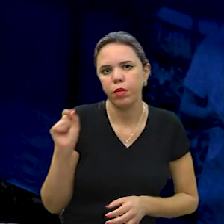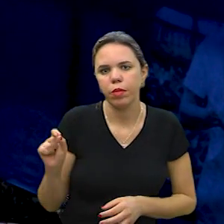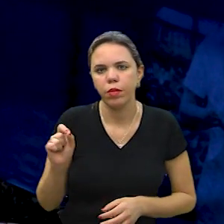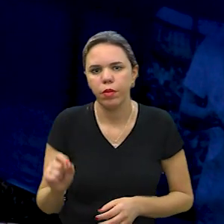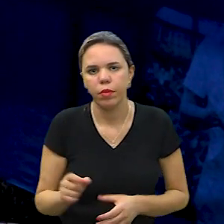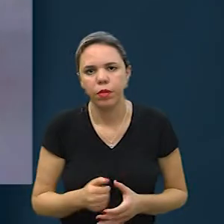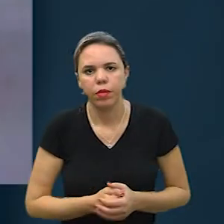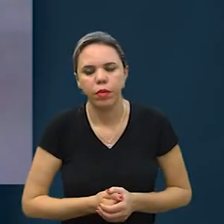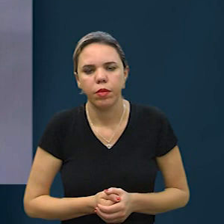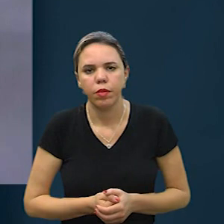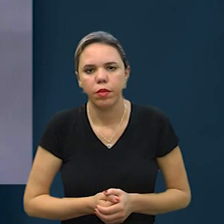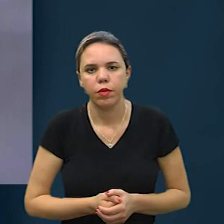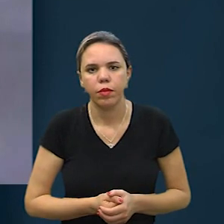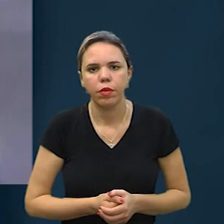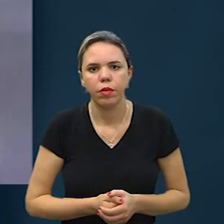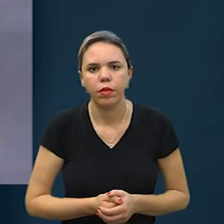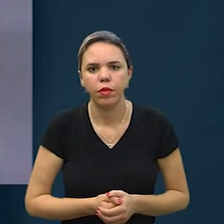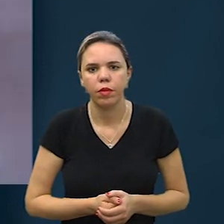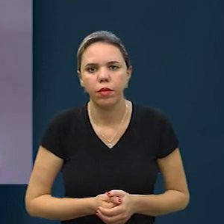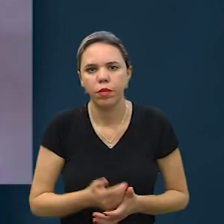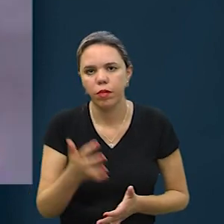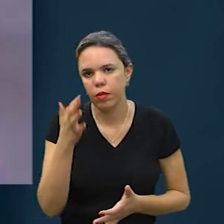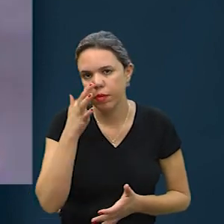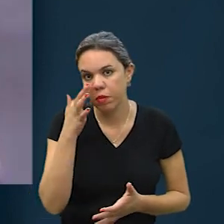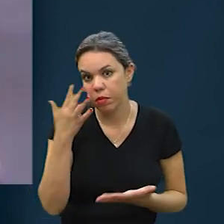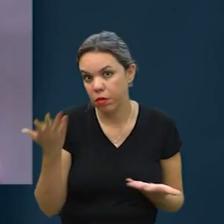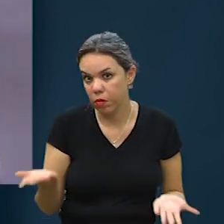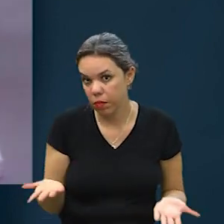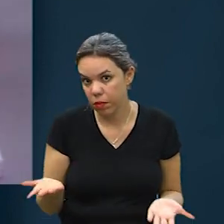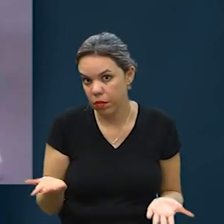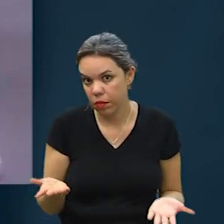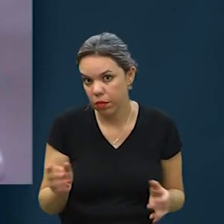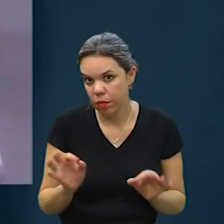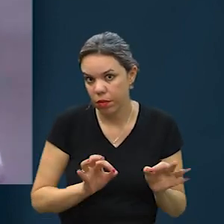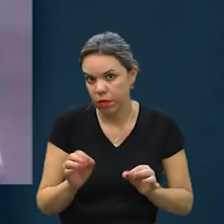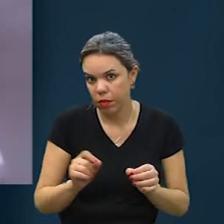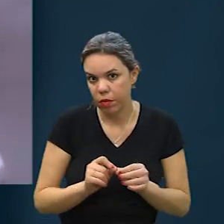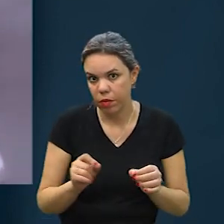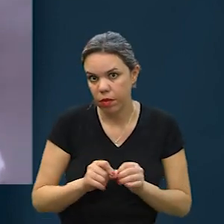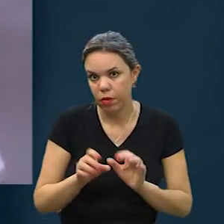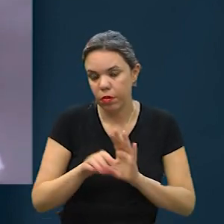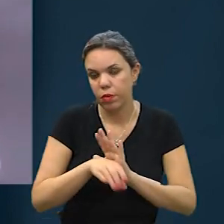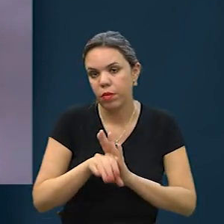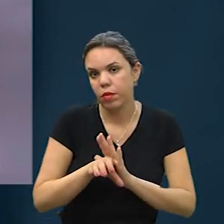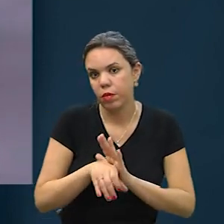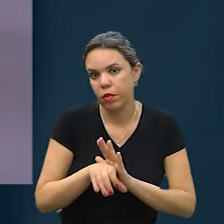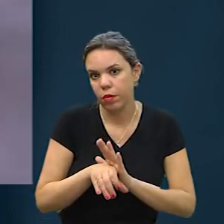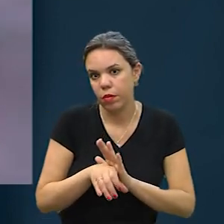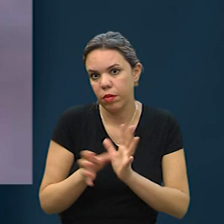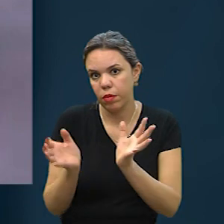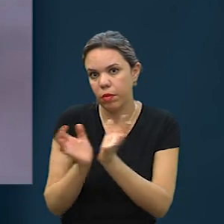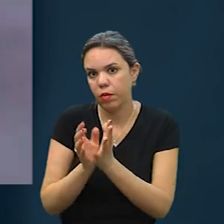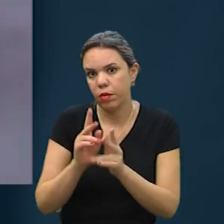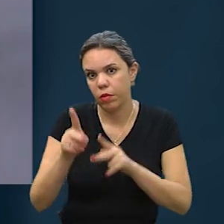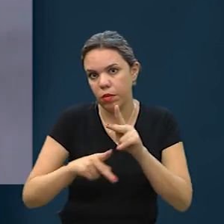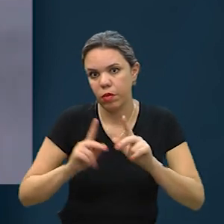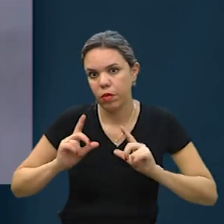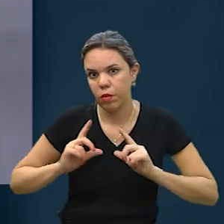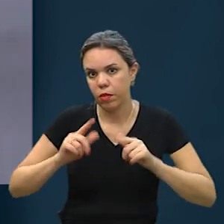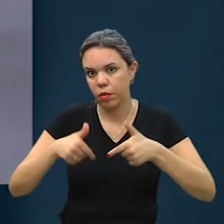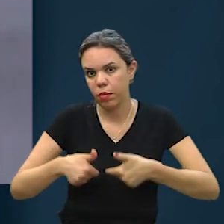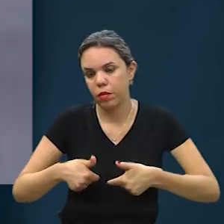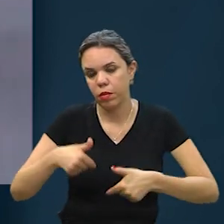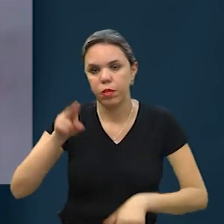aprendeu, por incrível que pareça, a fazer esse conceito com a comunidade